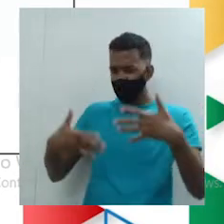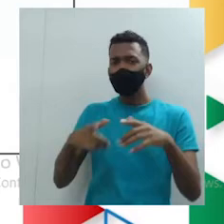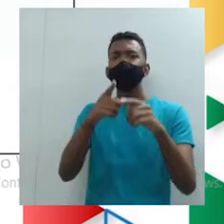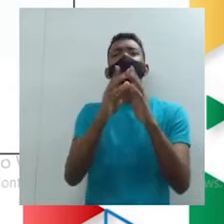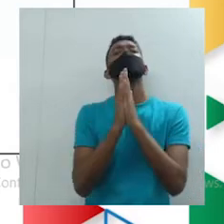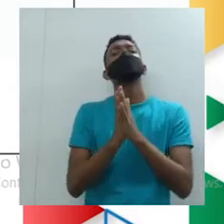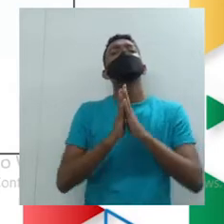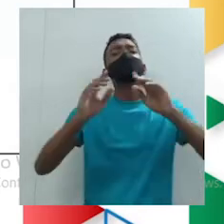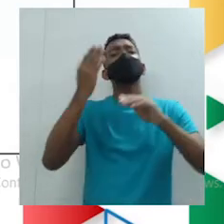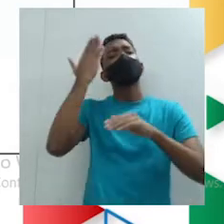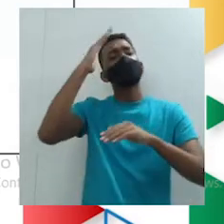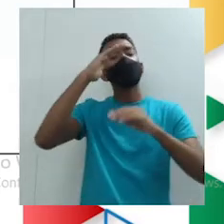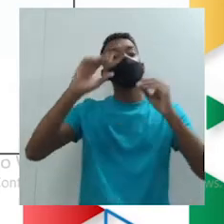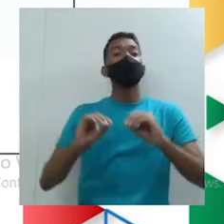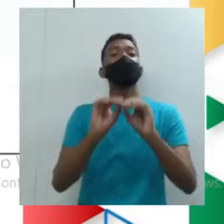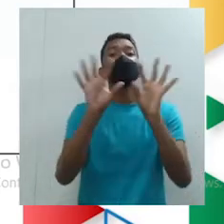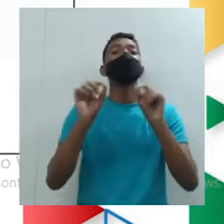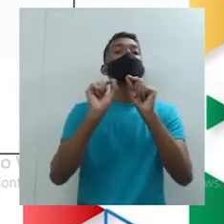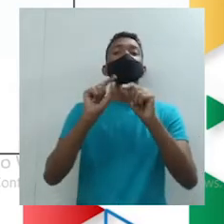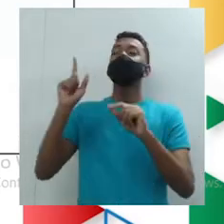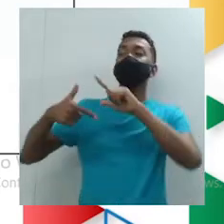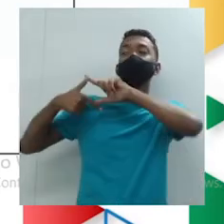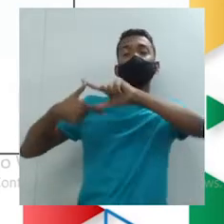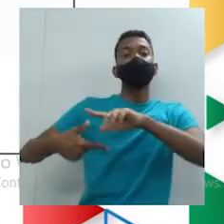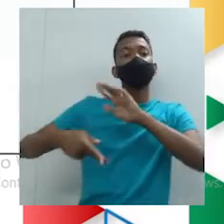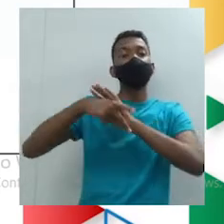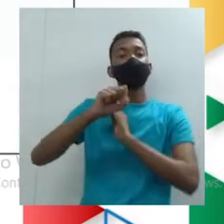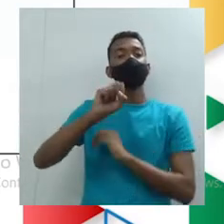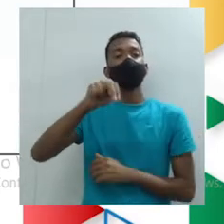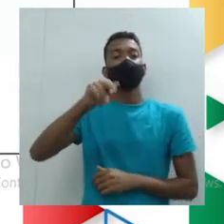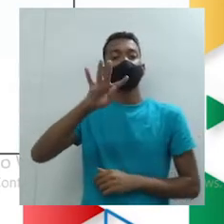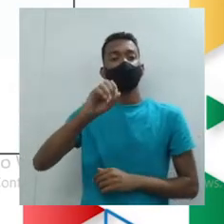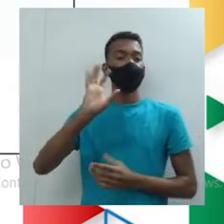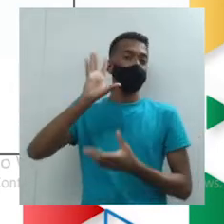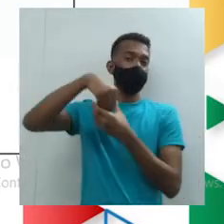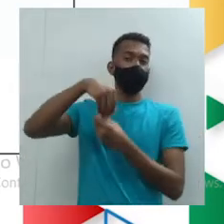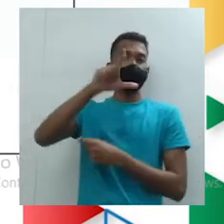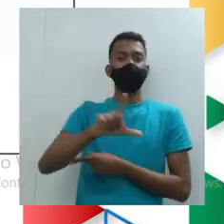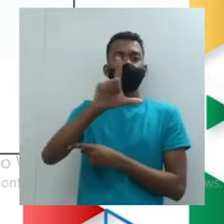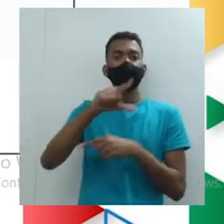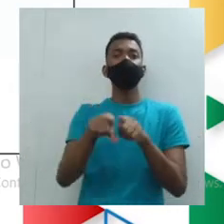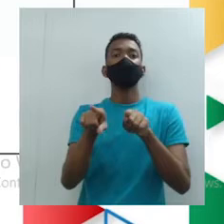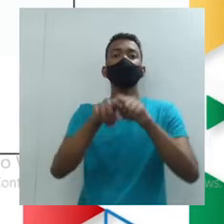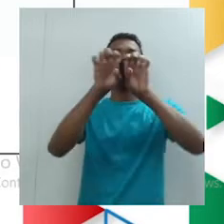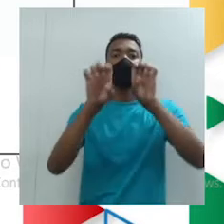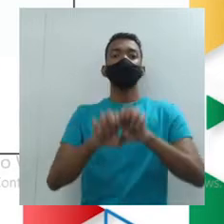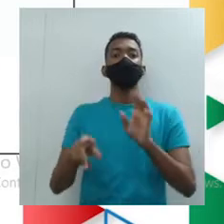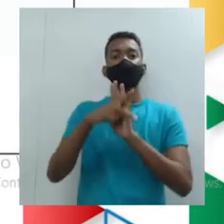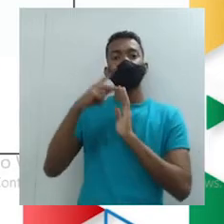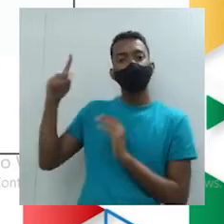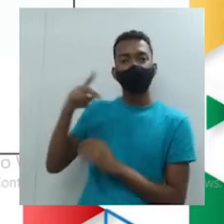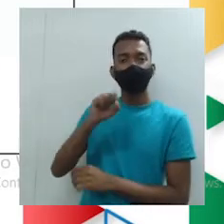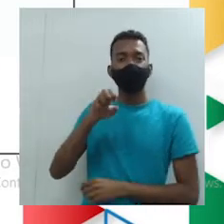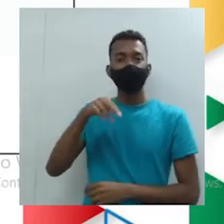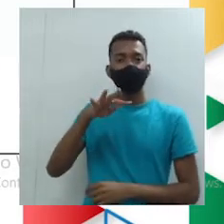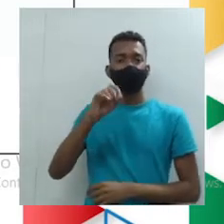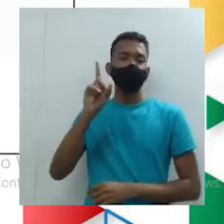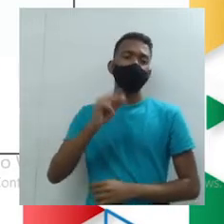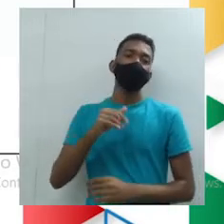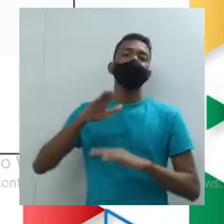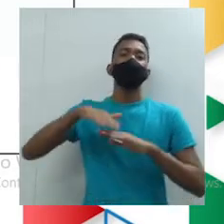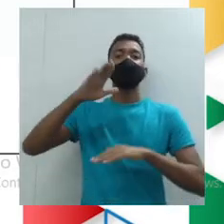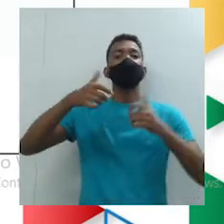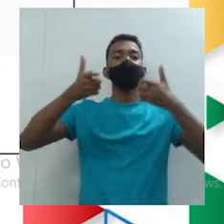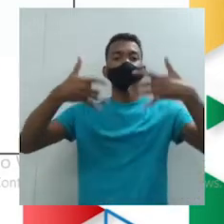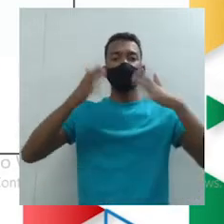Robson, esclarecer para os nossos estudantes um pouco da tradição do soneto na literatura brasileira e um pouco da estrutura desse soneto. Eu acho que ele é bem particular, não é,